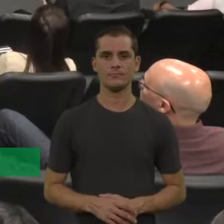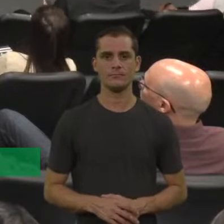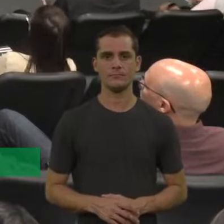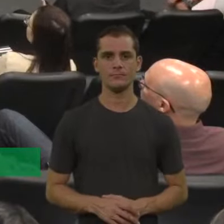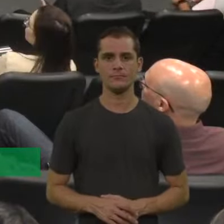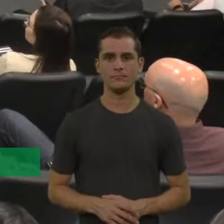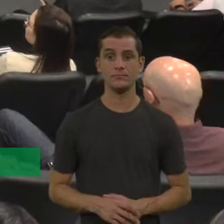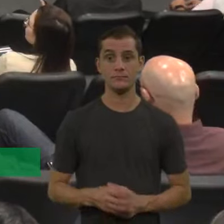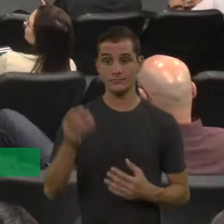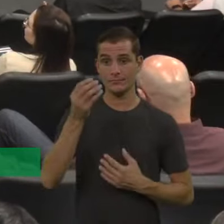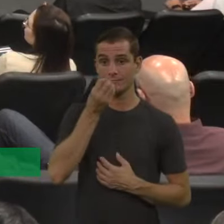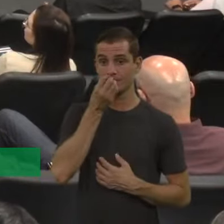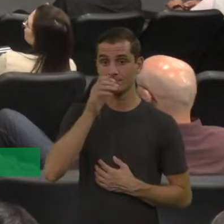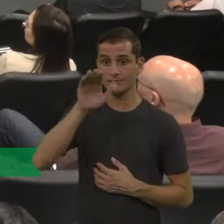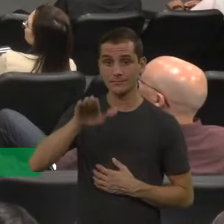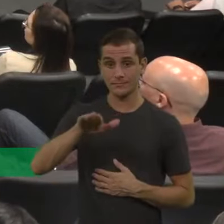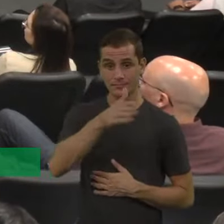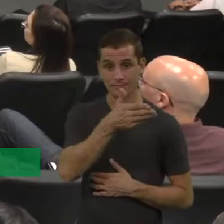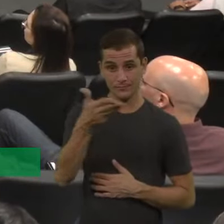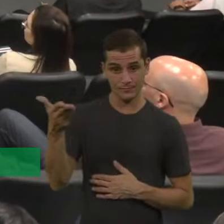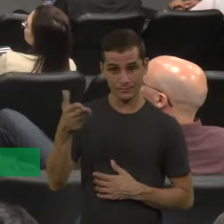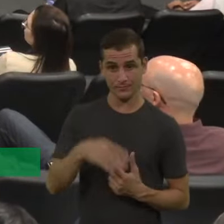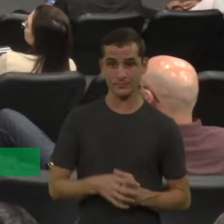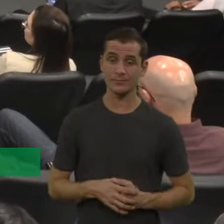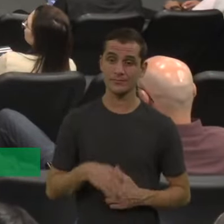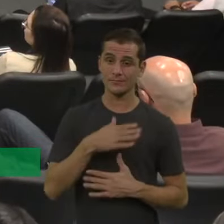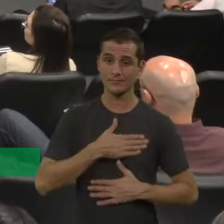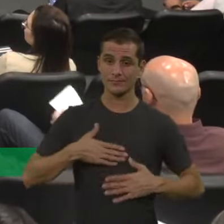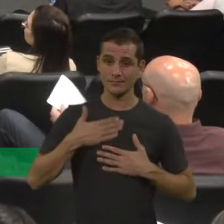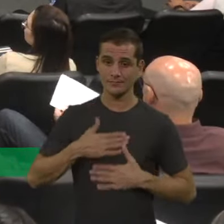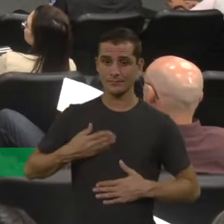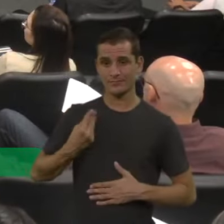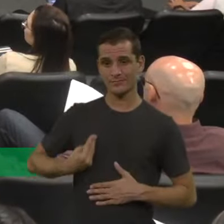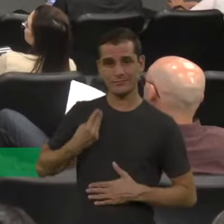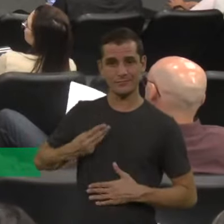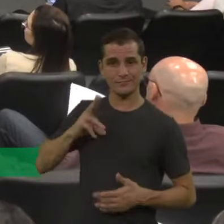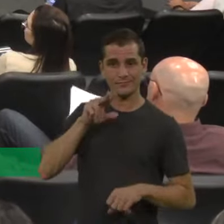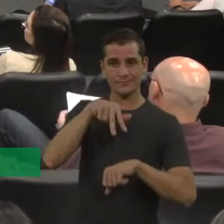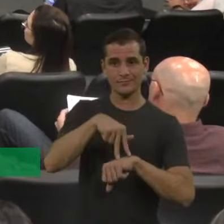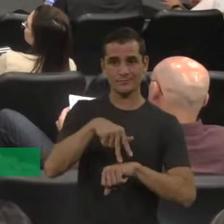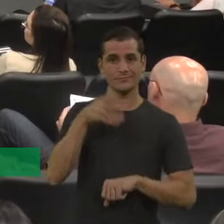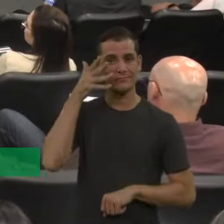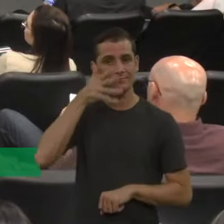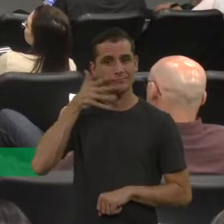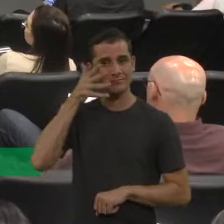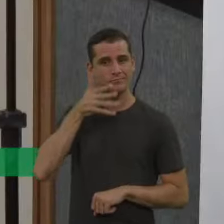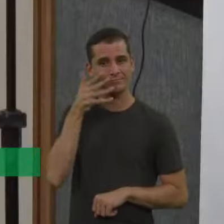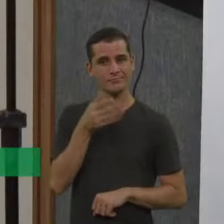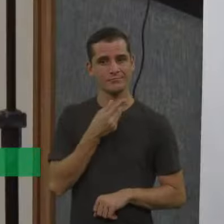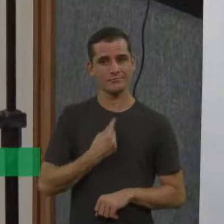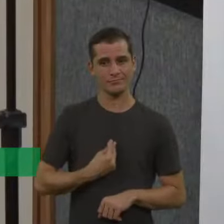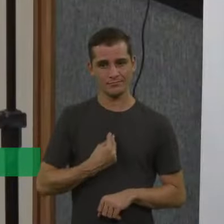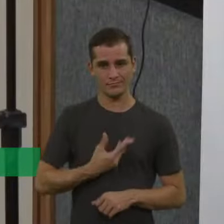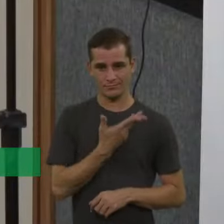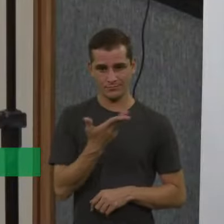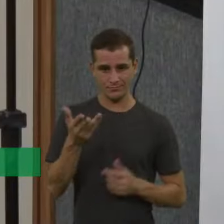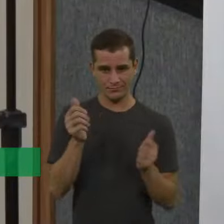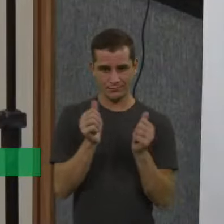Boa tarde a todos. É um prazer estar aqui com vocês. Como ele me apresentou, eu